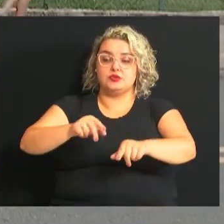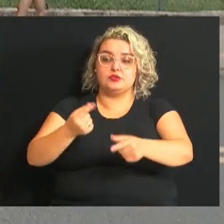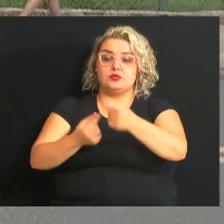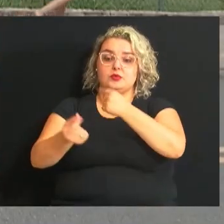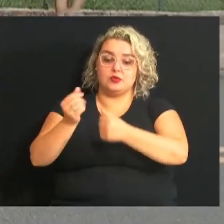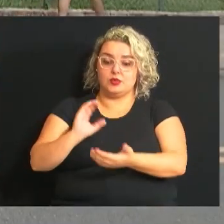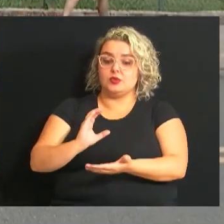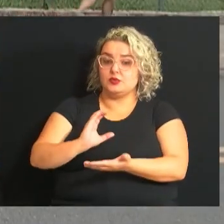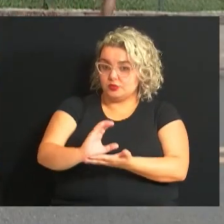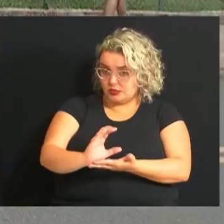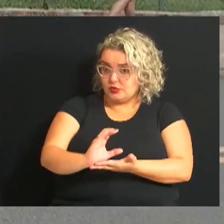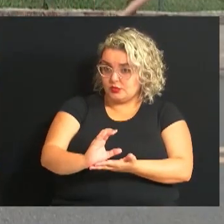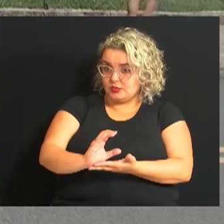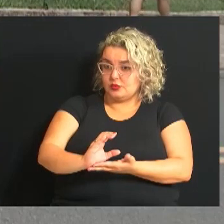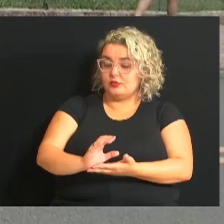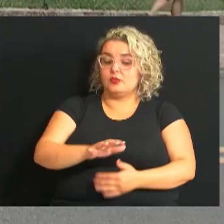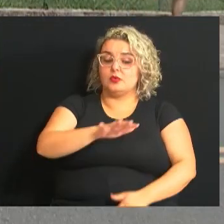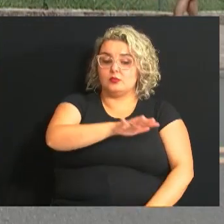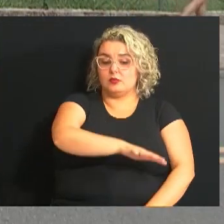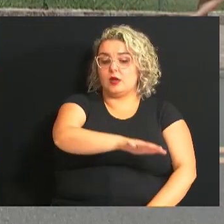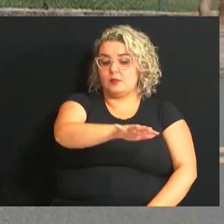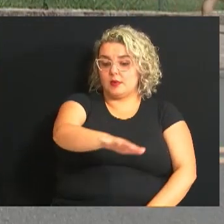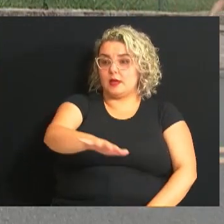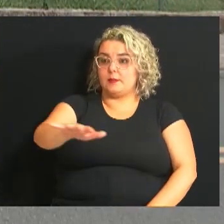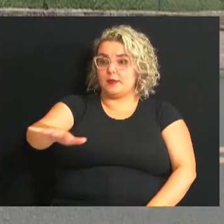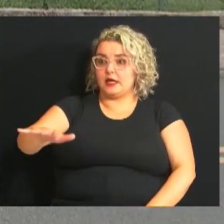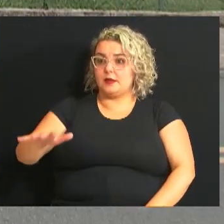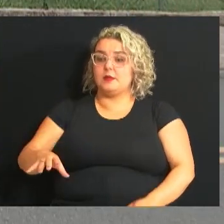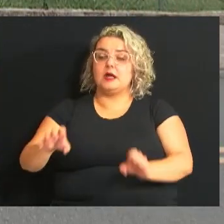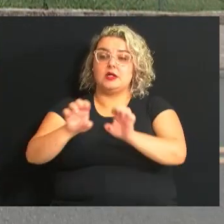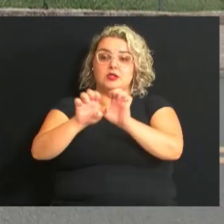parlamentar foram direcionadas para estruturas e